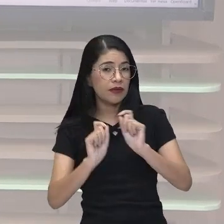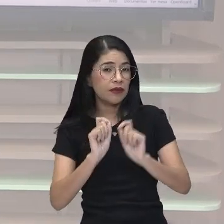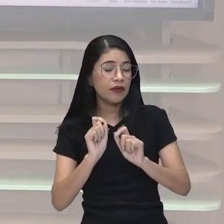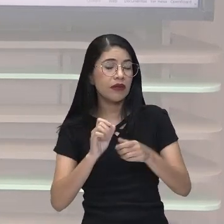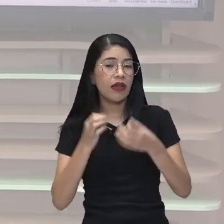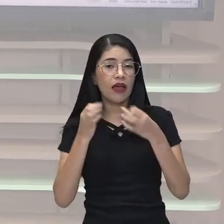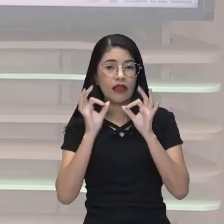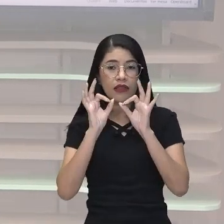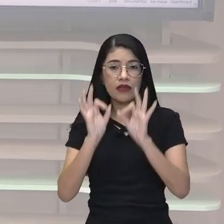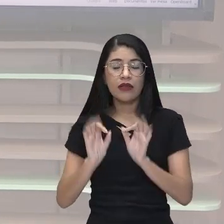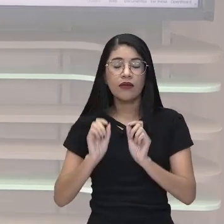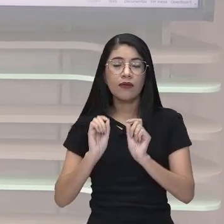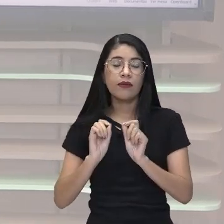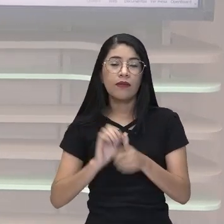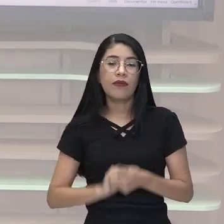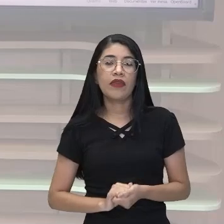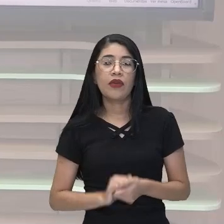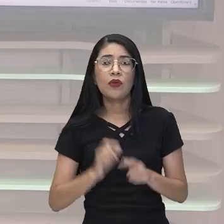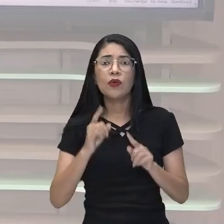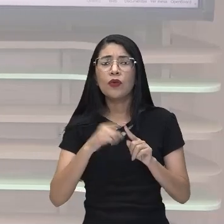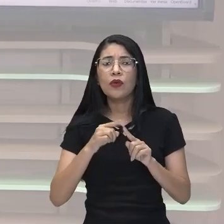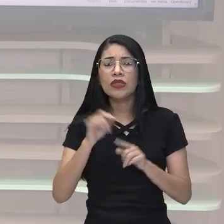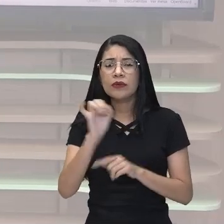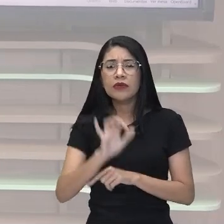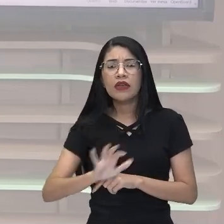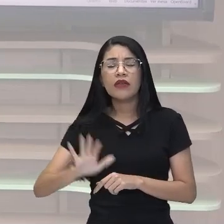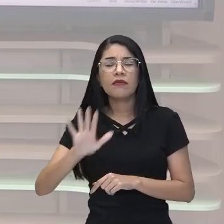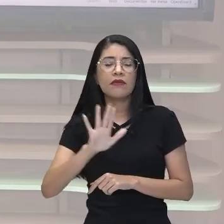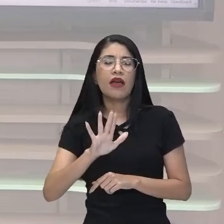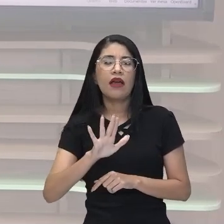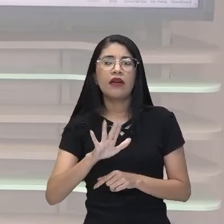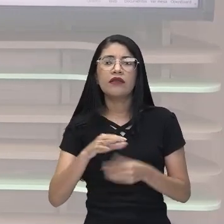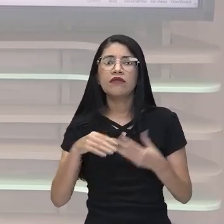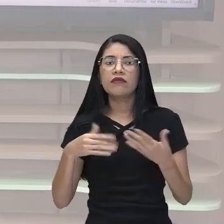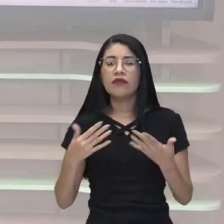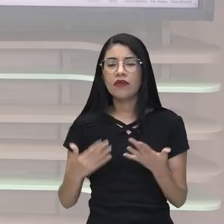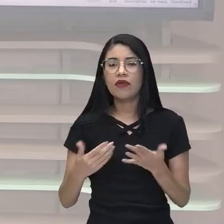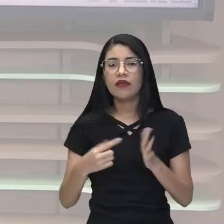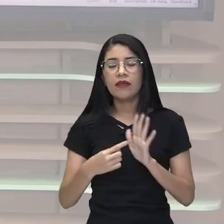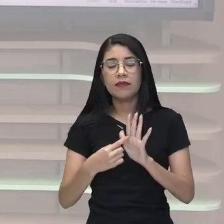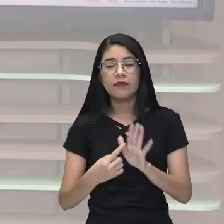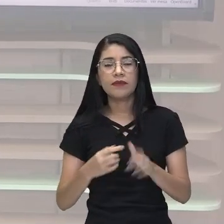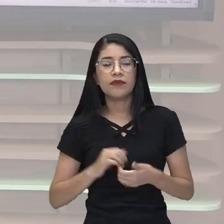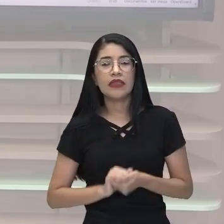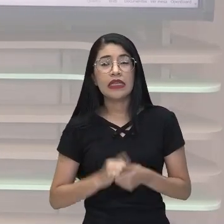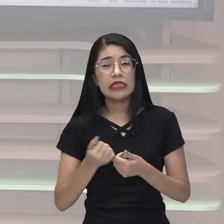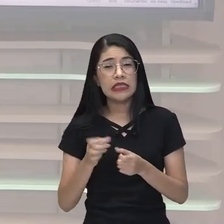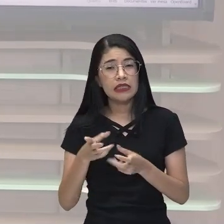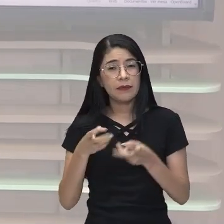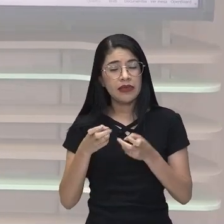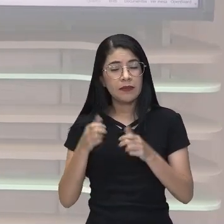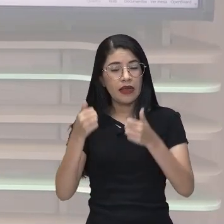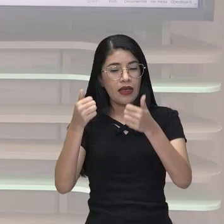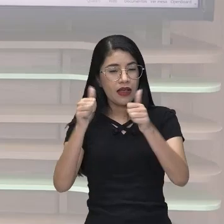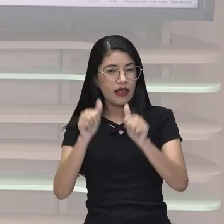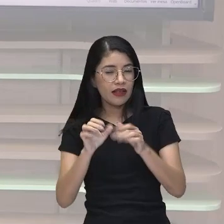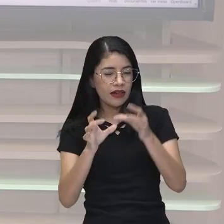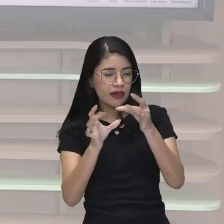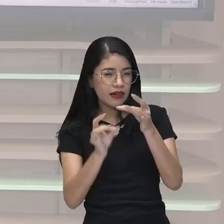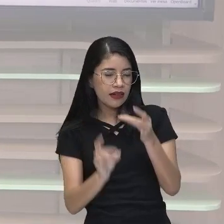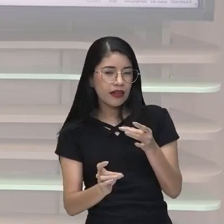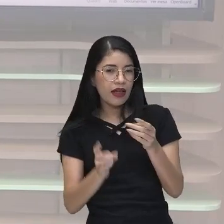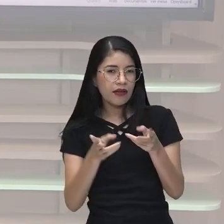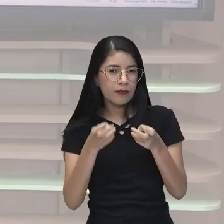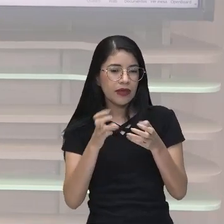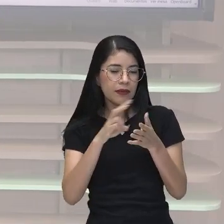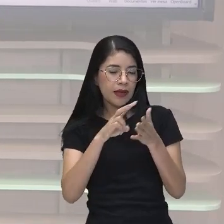tentar verificar qual tipo de figura a questão está tratando. Se a gente analisar bem a leitura, a gente vai ver que